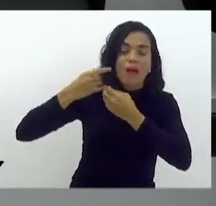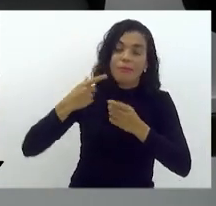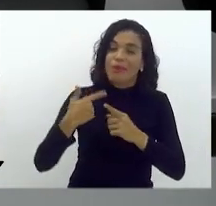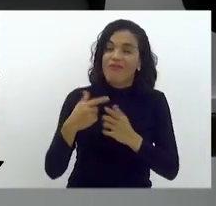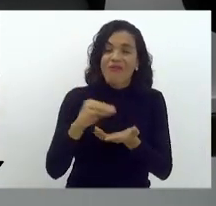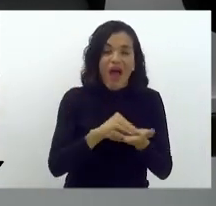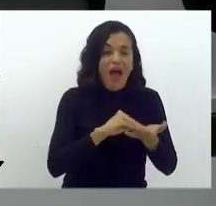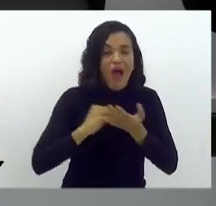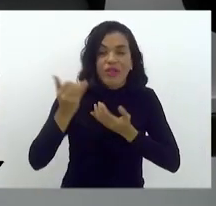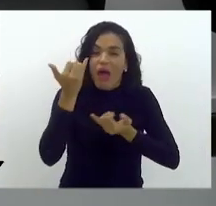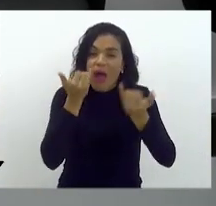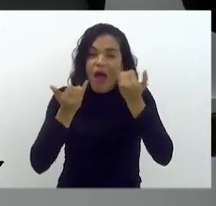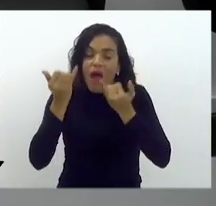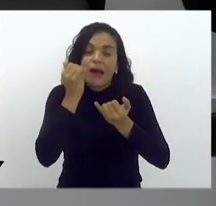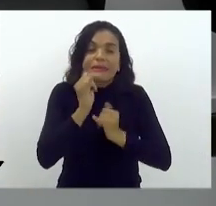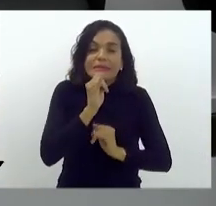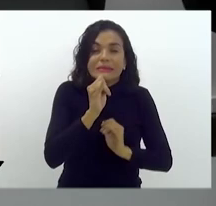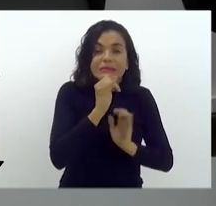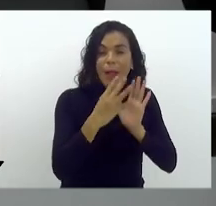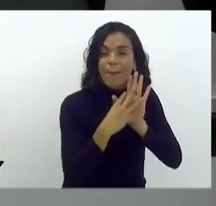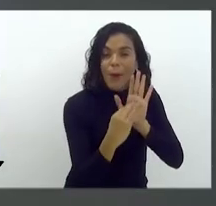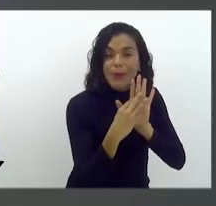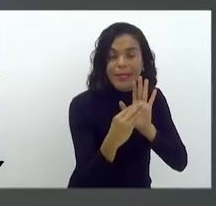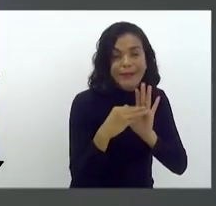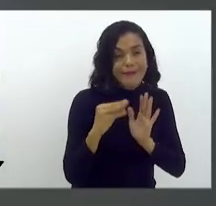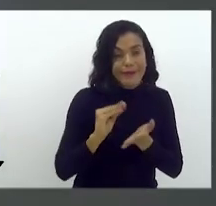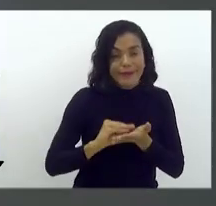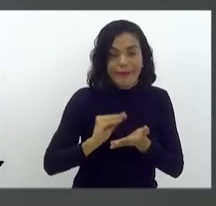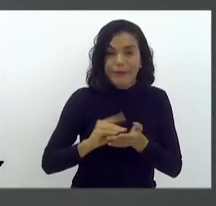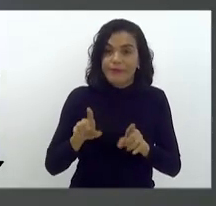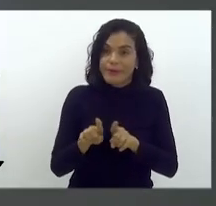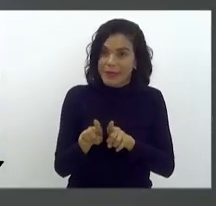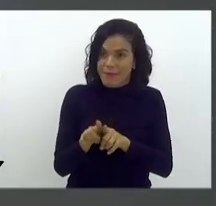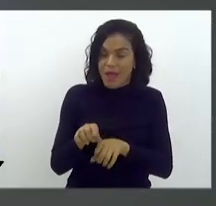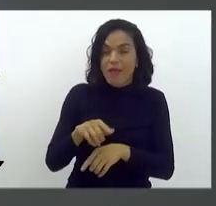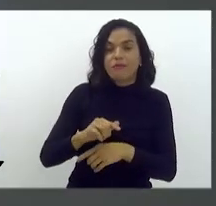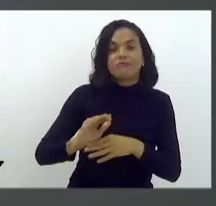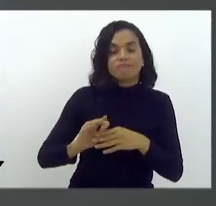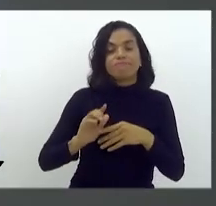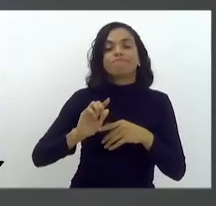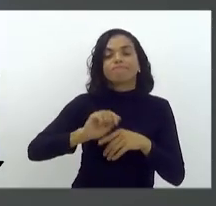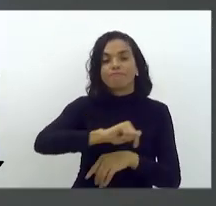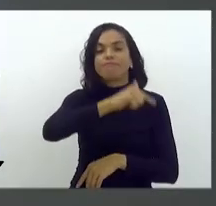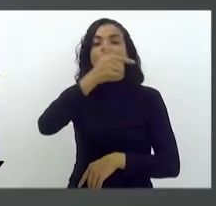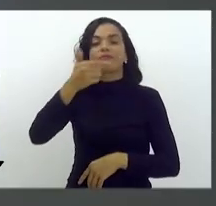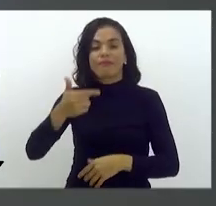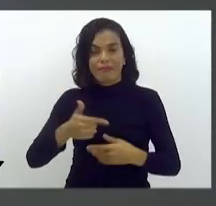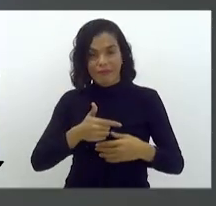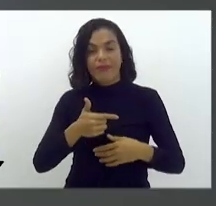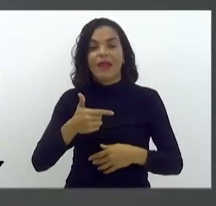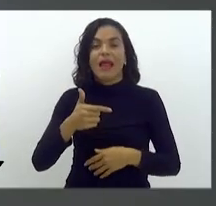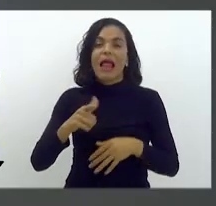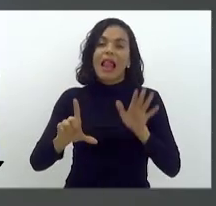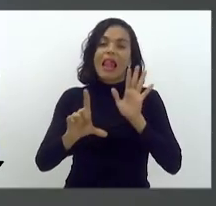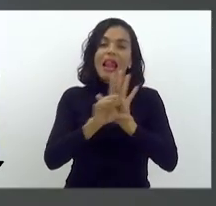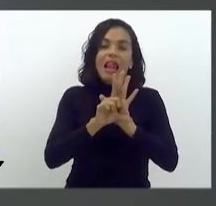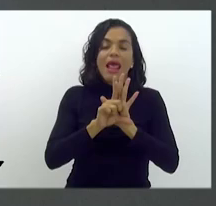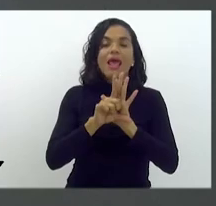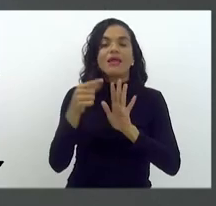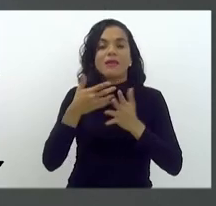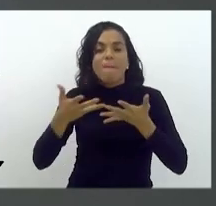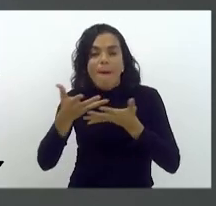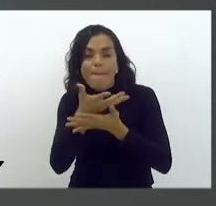nas investigações crime de divulgar aí vamos para a lei de tratamento Geral de dados de